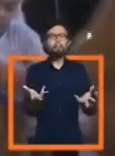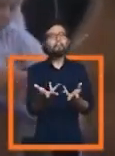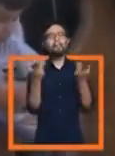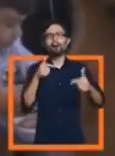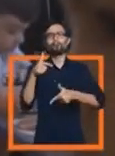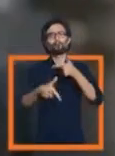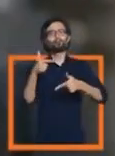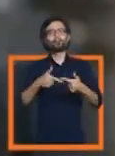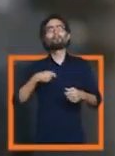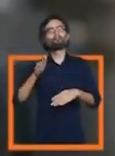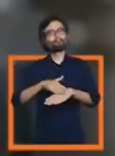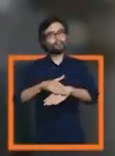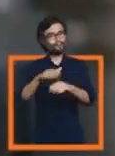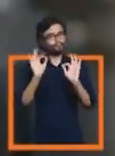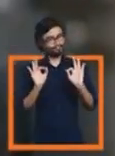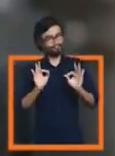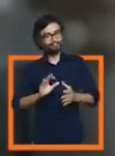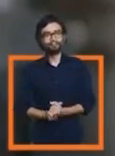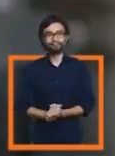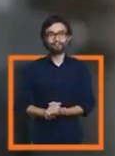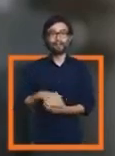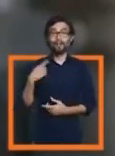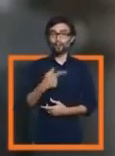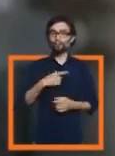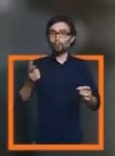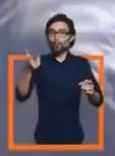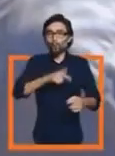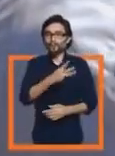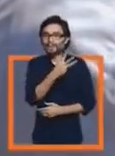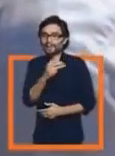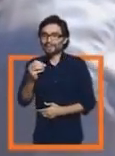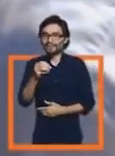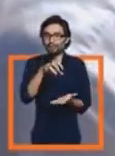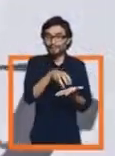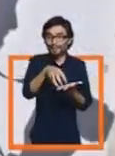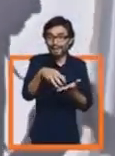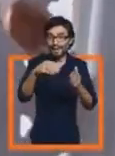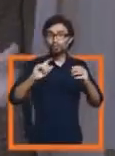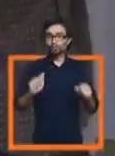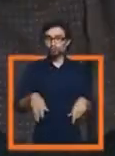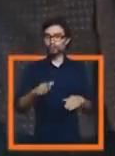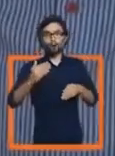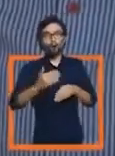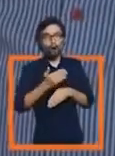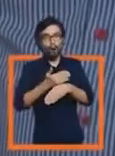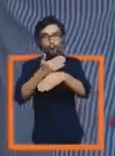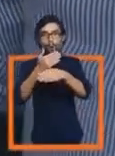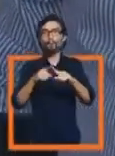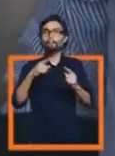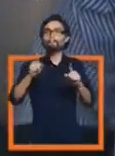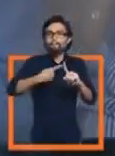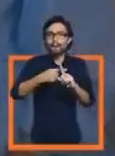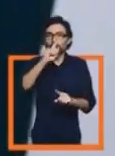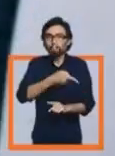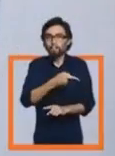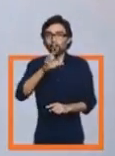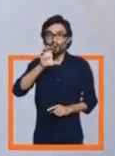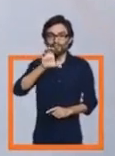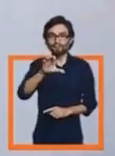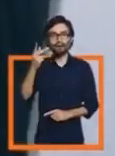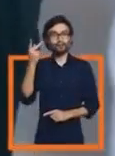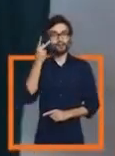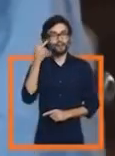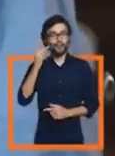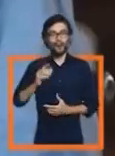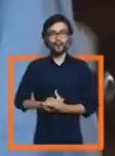um excelente trabalho que tá fazendo, né? Vamos terminar todas as 300 creches que estão em obras e fazer 1000 novas por todo o